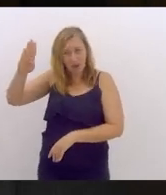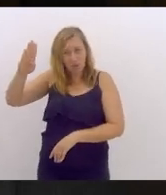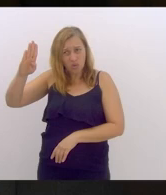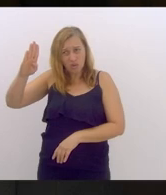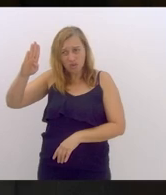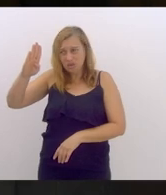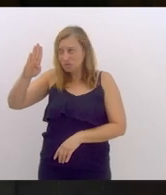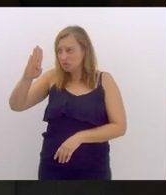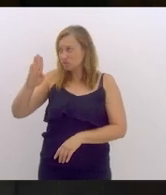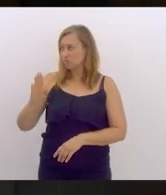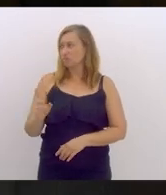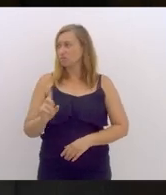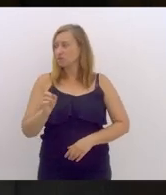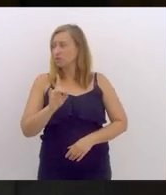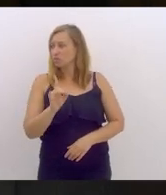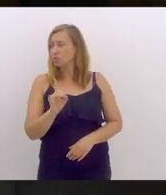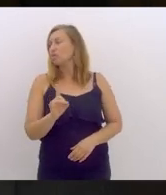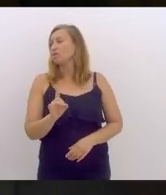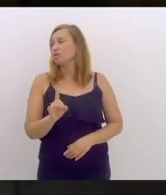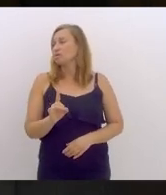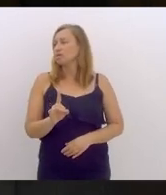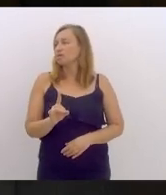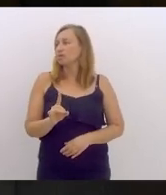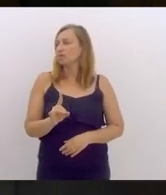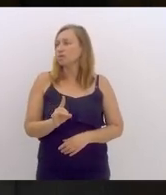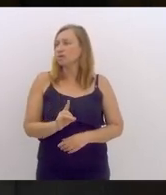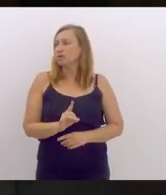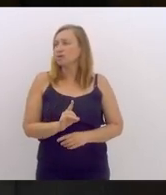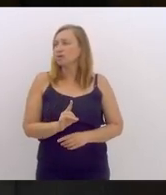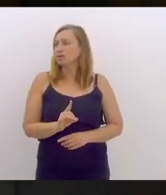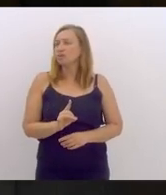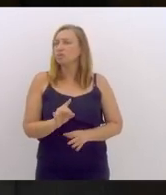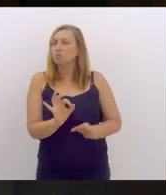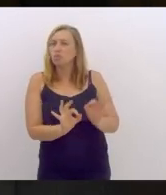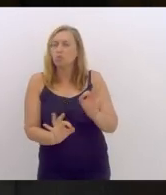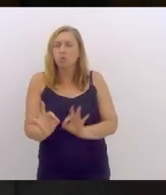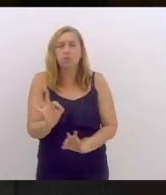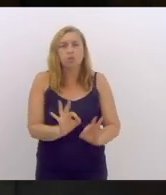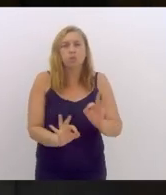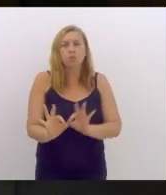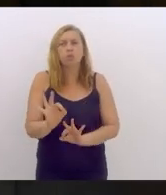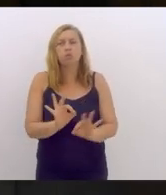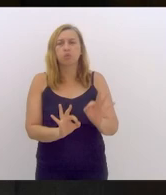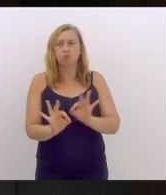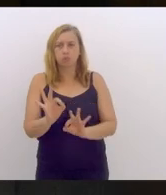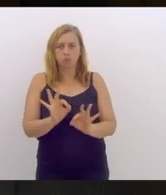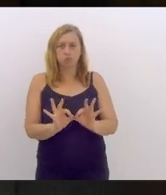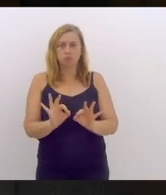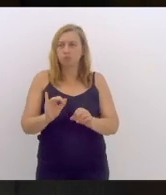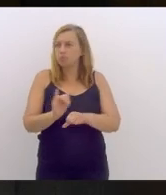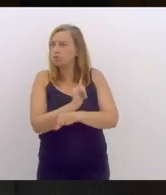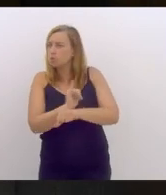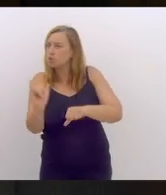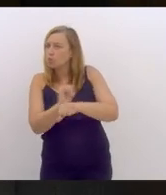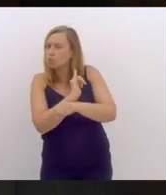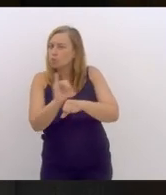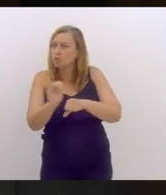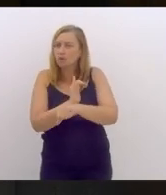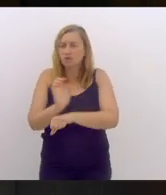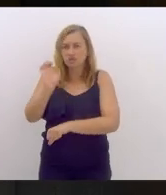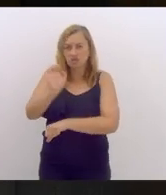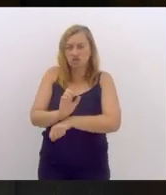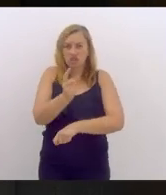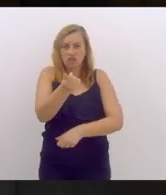não seja o planejamento estratégico de estado